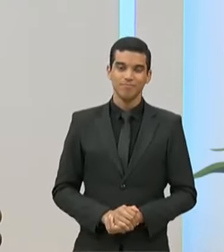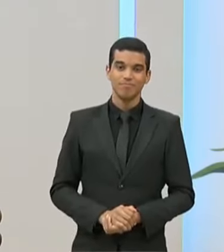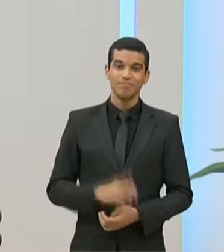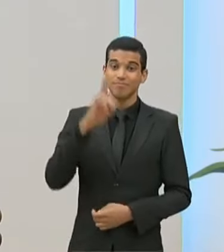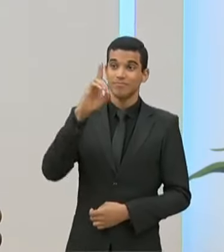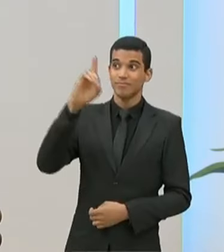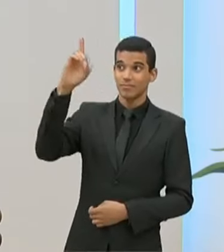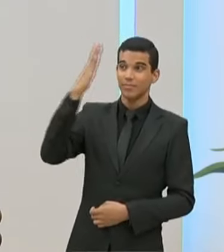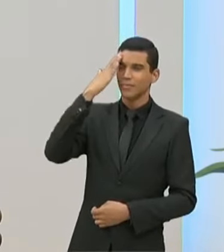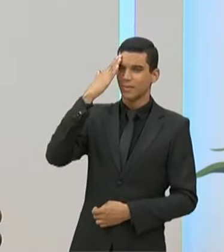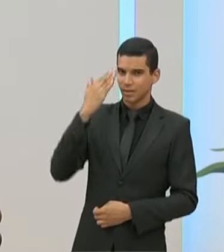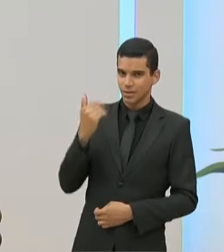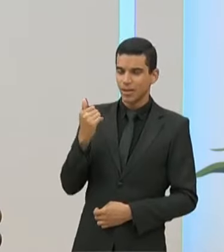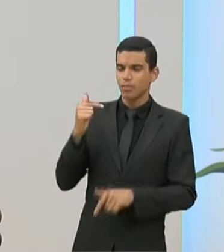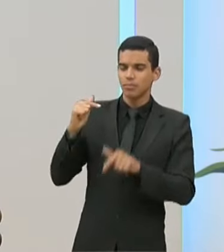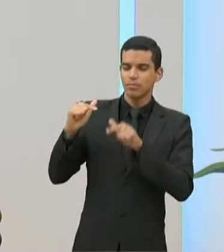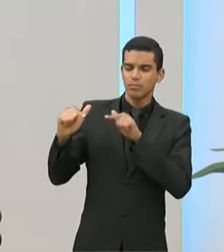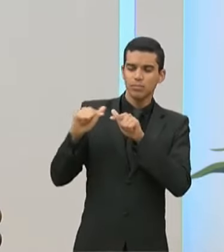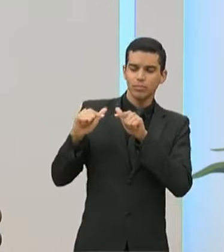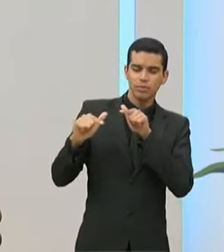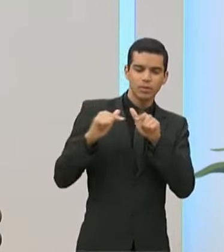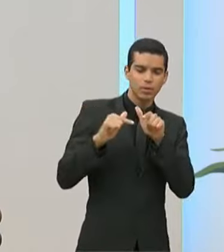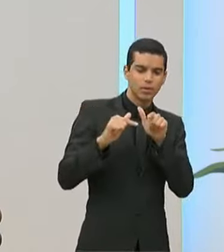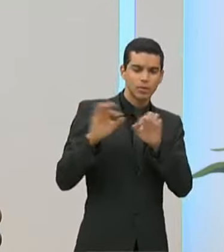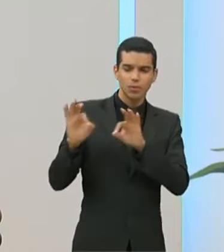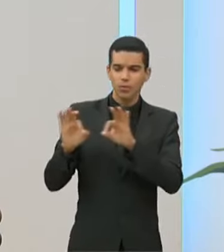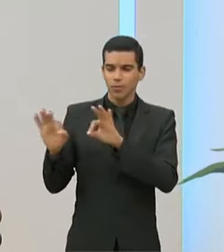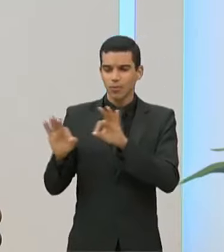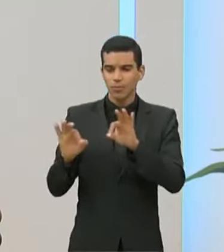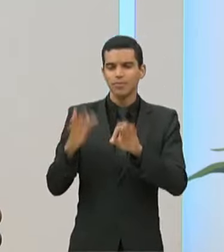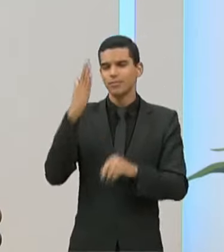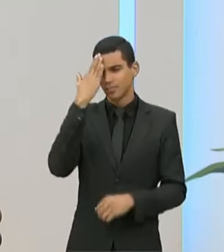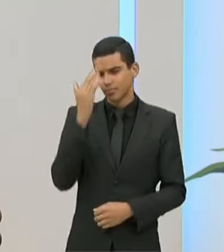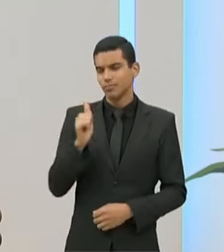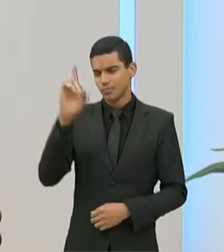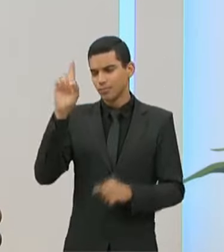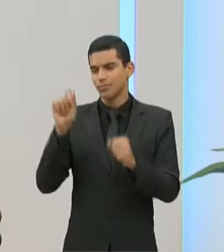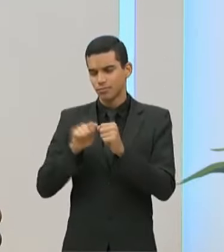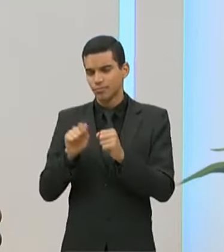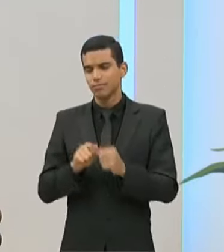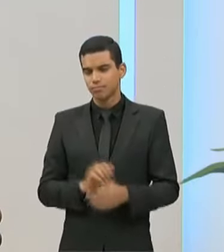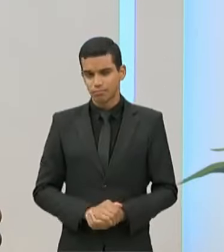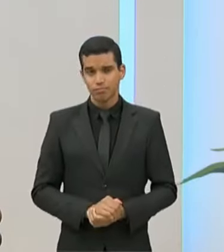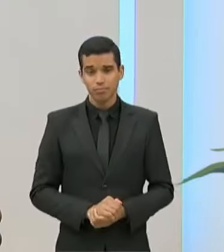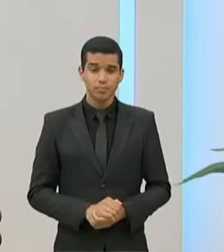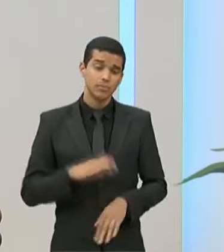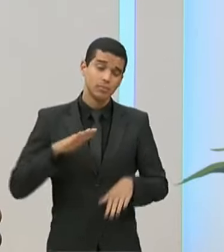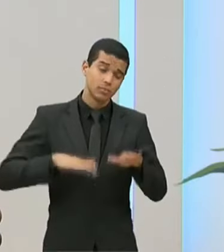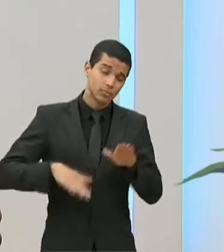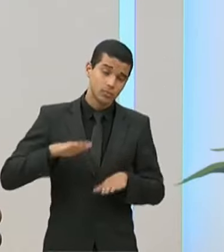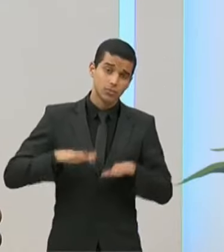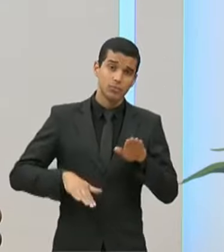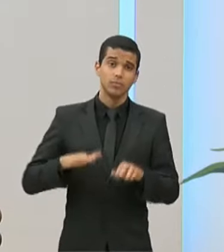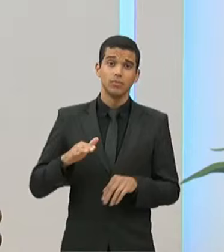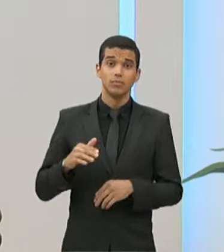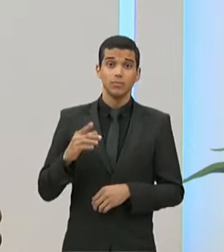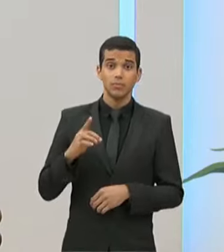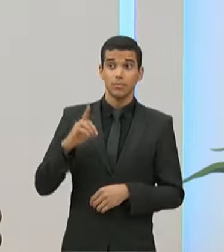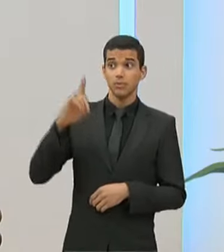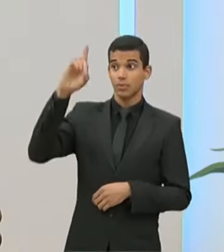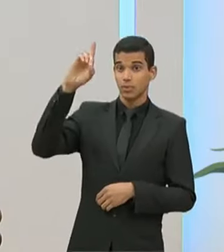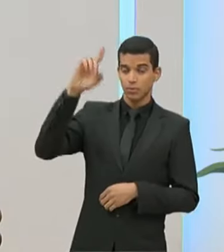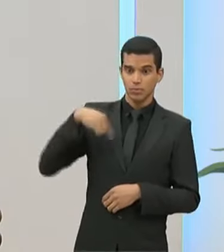Deus sabe como trabalhar. Deus sabe como fazer. Mesmo que por vezes o caminho de